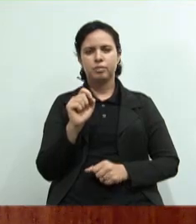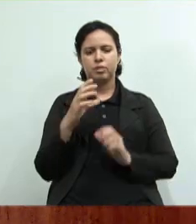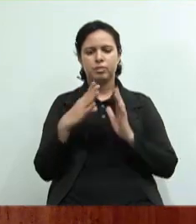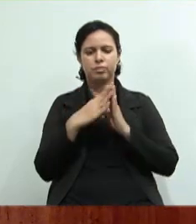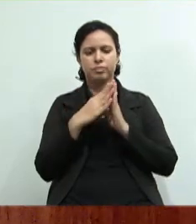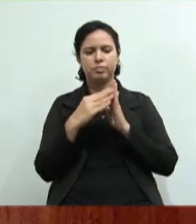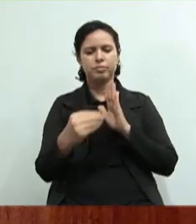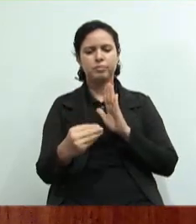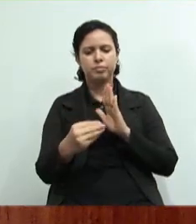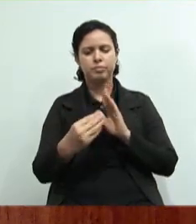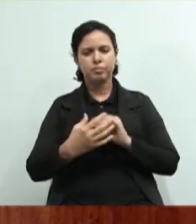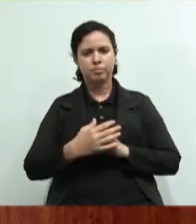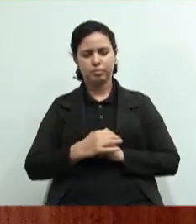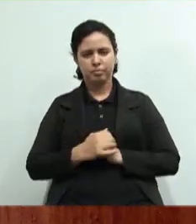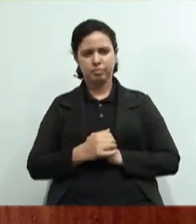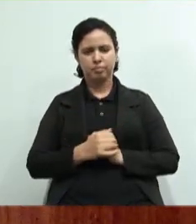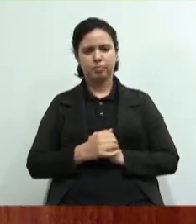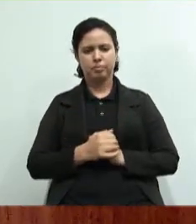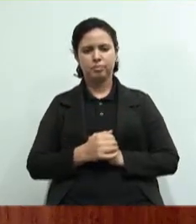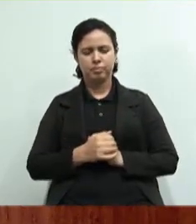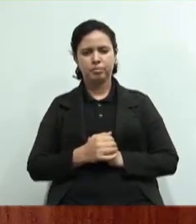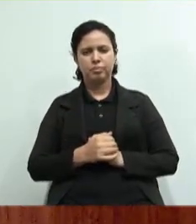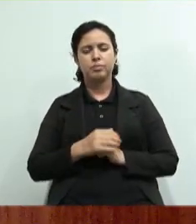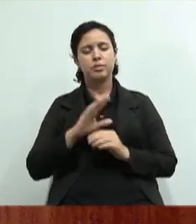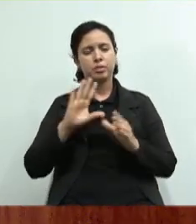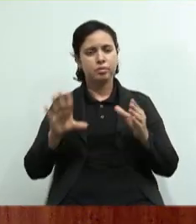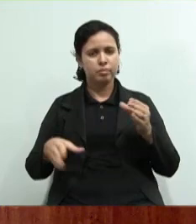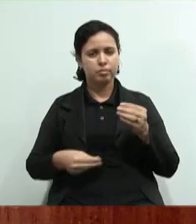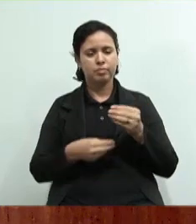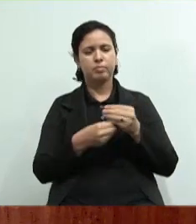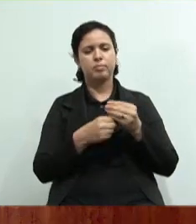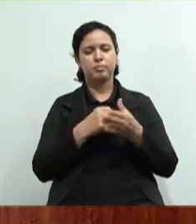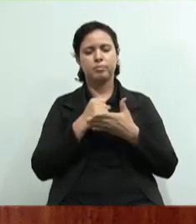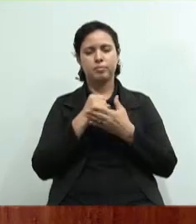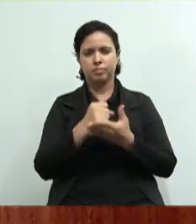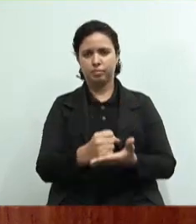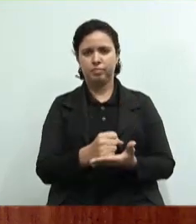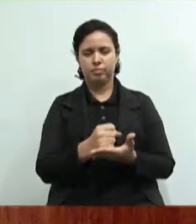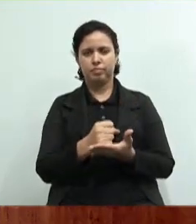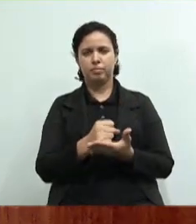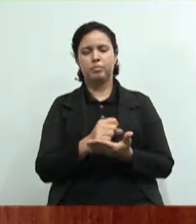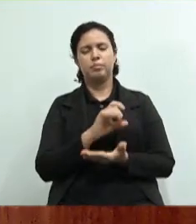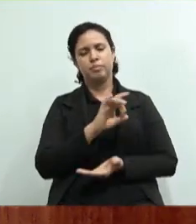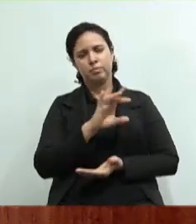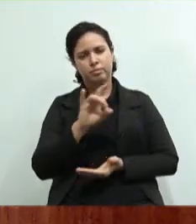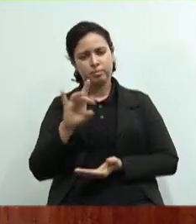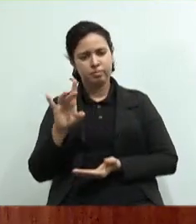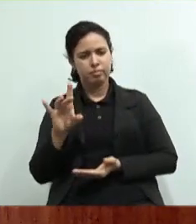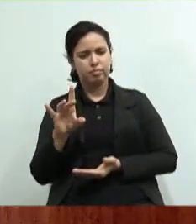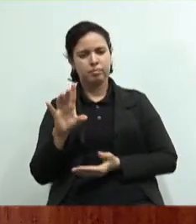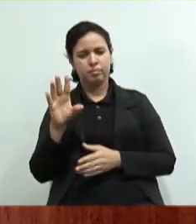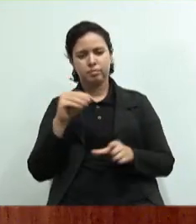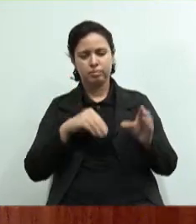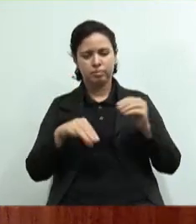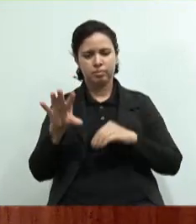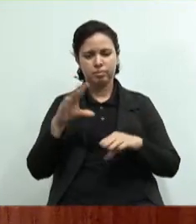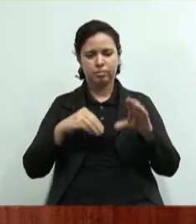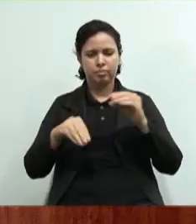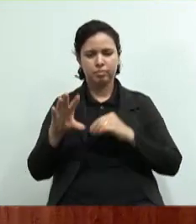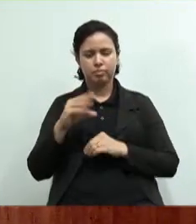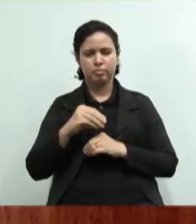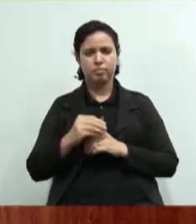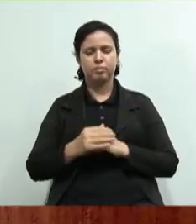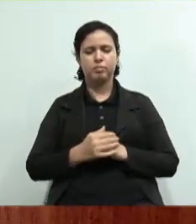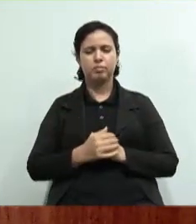padronização. Ele colocou. Então, um vai complementando o outro, né? Exatamente. Cada um importante é pegou ter... uma parte do conceito, né,